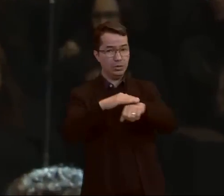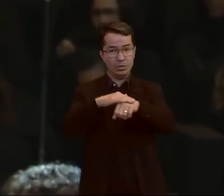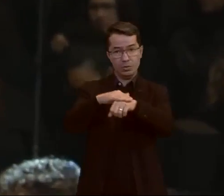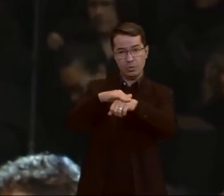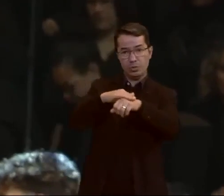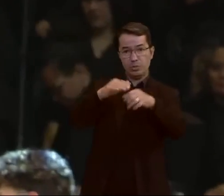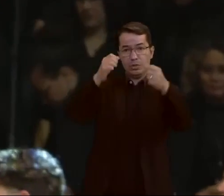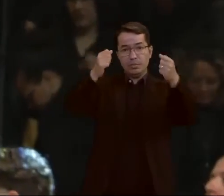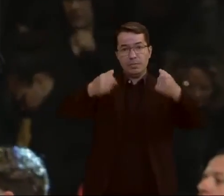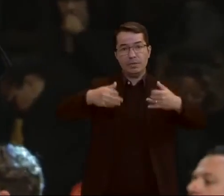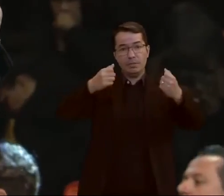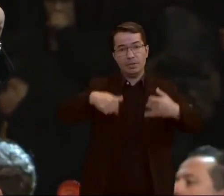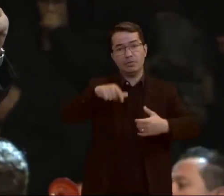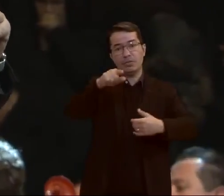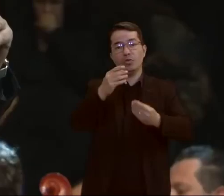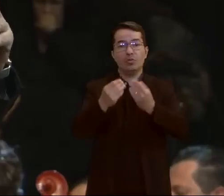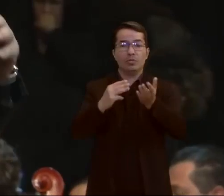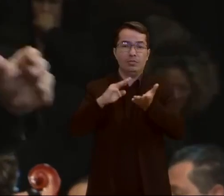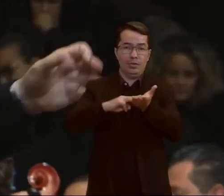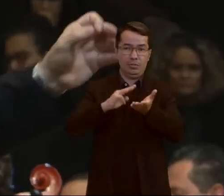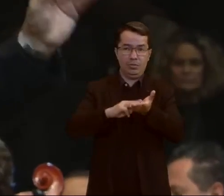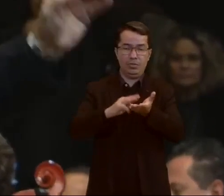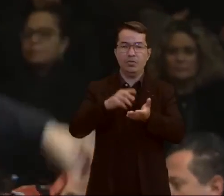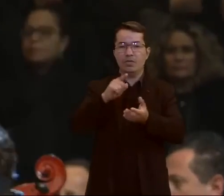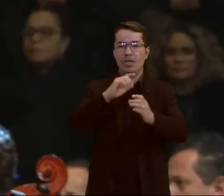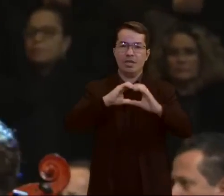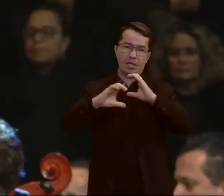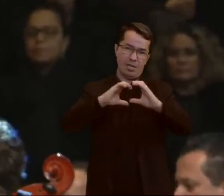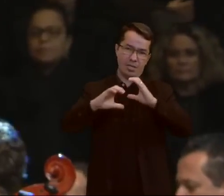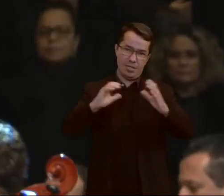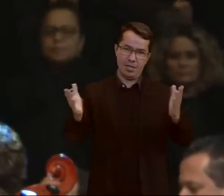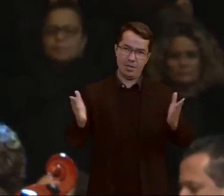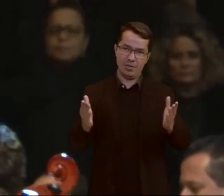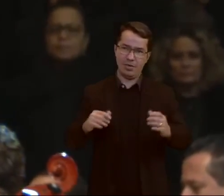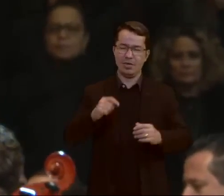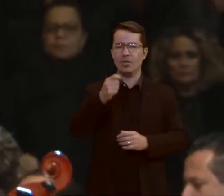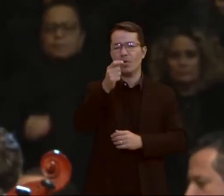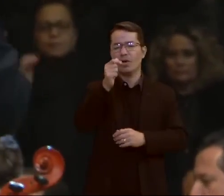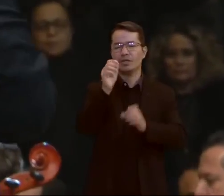vai cantando essa canção conosco enquanto a gente celebra a ceia do Senhor dentro de alguns minutinhos.